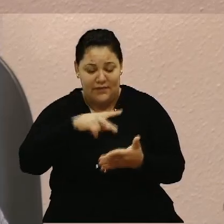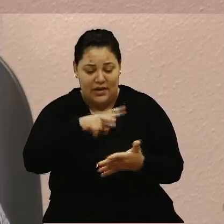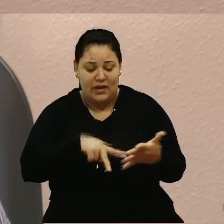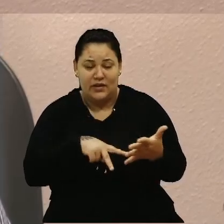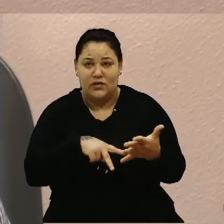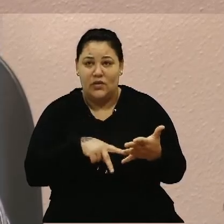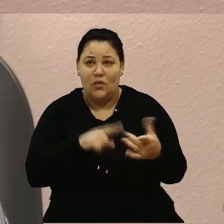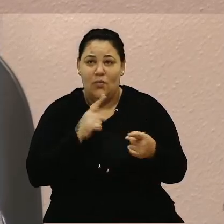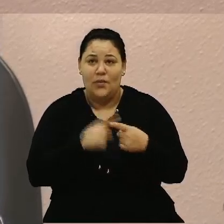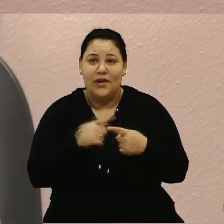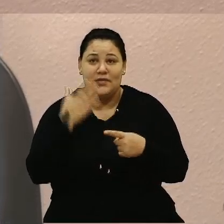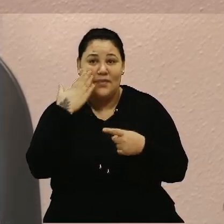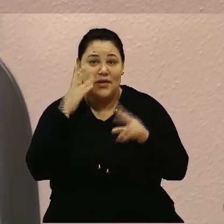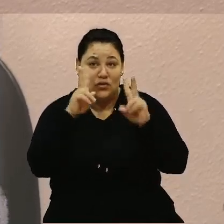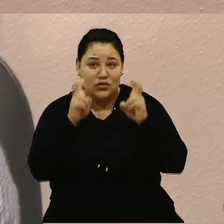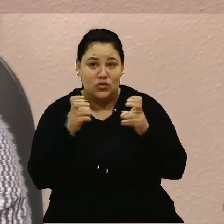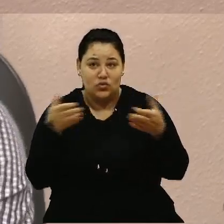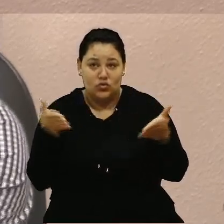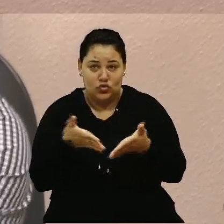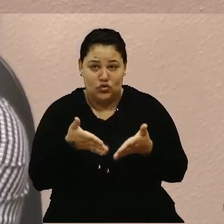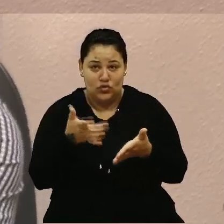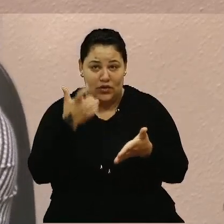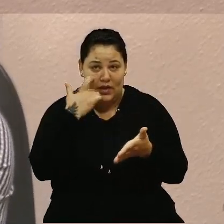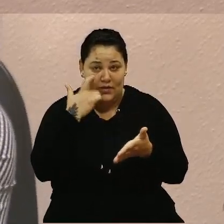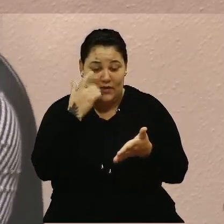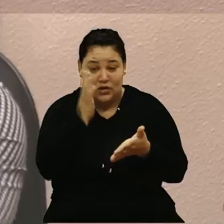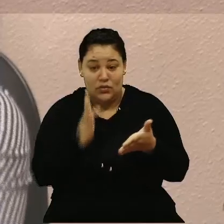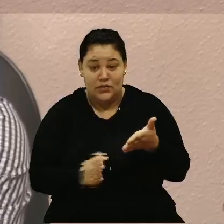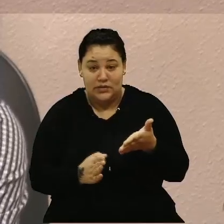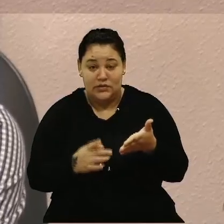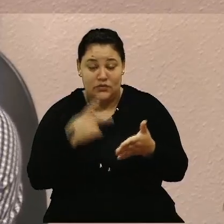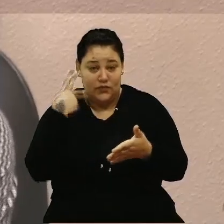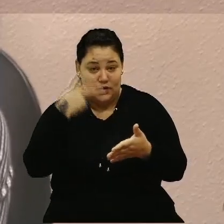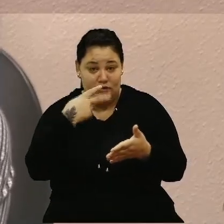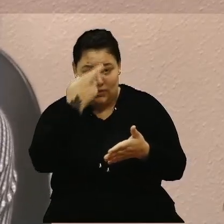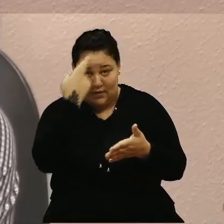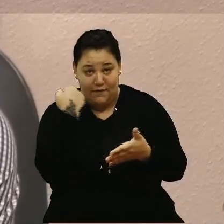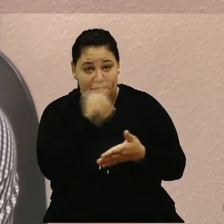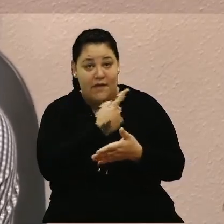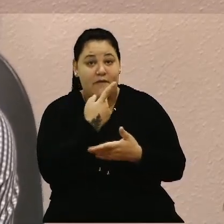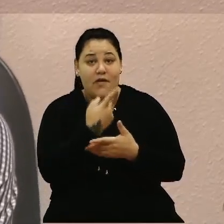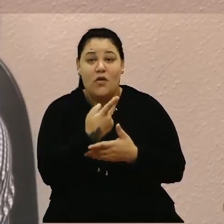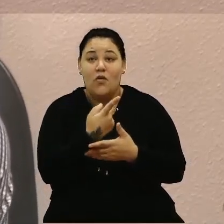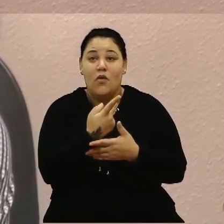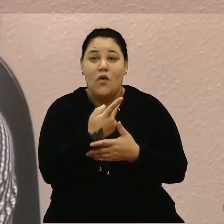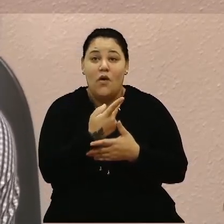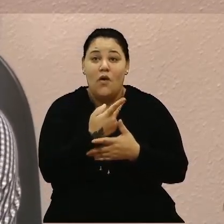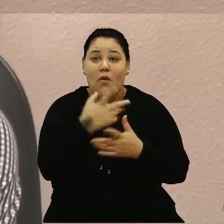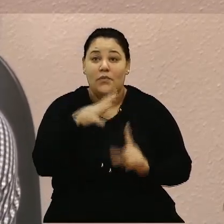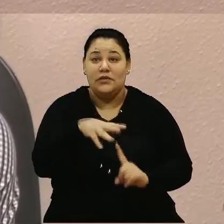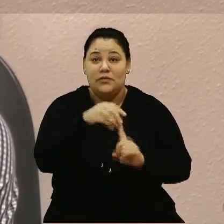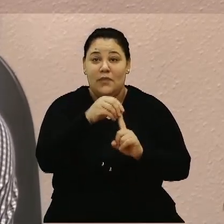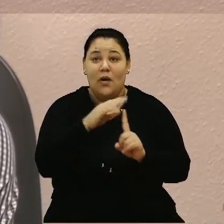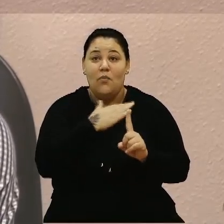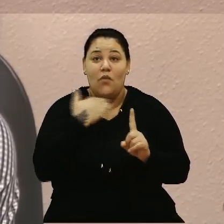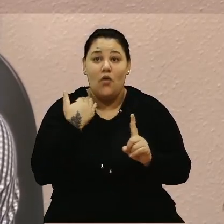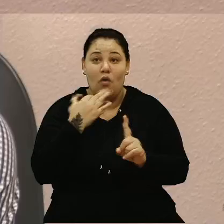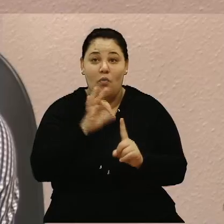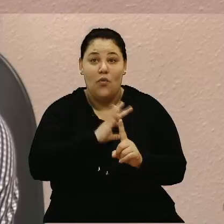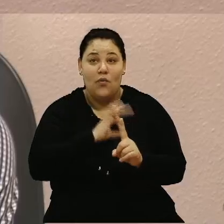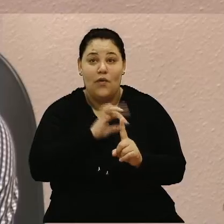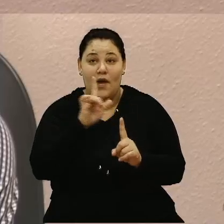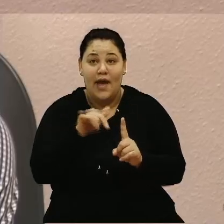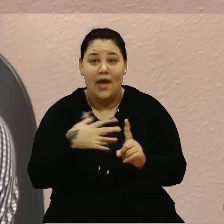sabia da pauta de hoje, e vi que no Brasil, e o vereador Rafael Bueno falou sobre isso, a principal motivação de morte dos policiais, sim, vereador Rafael,